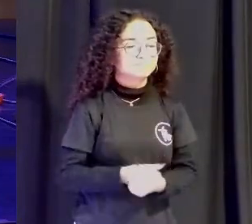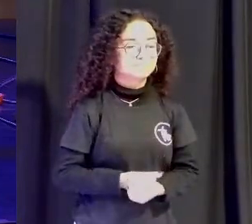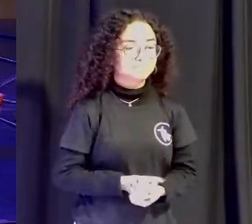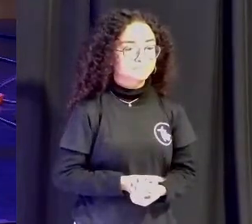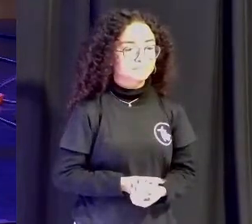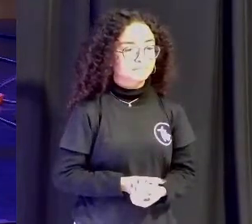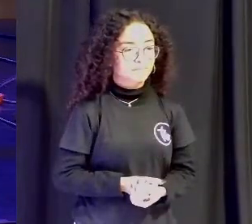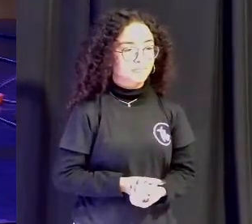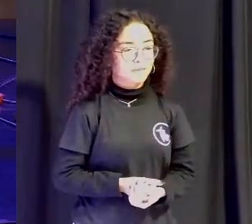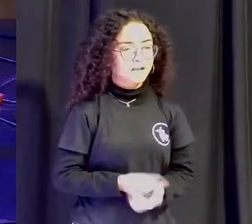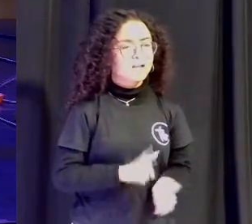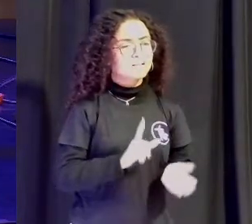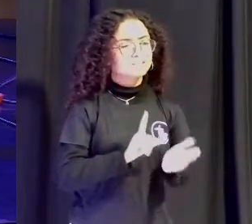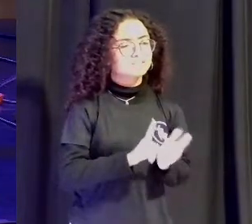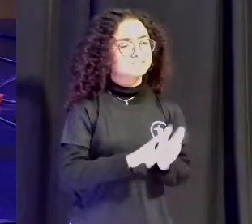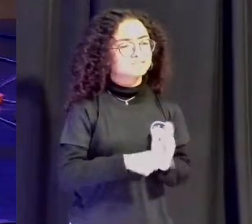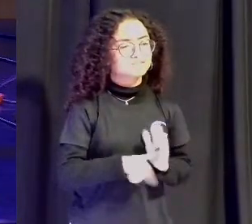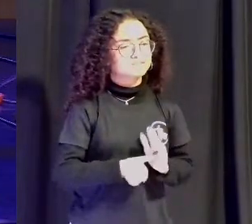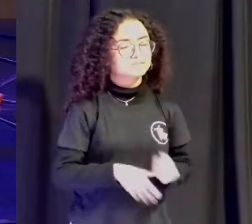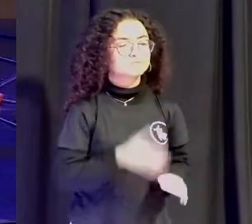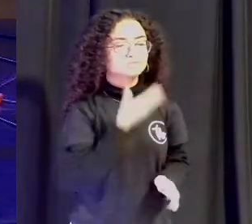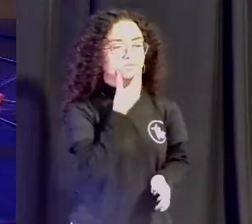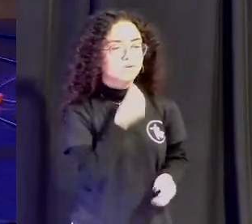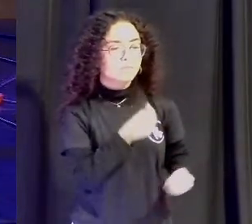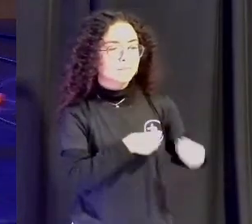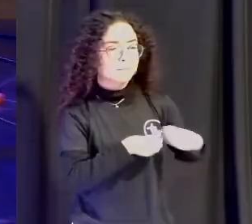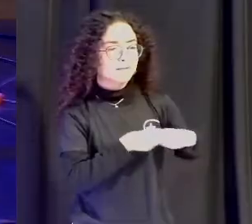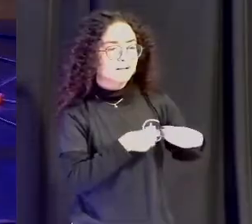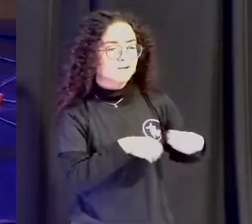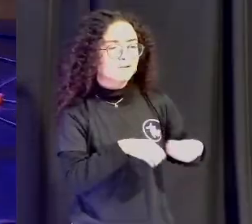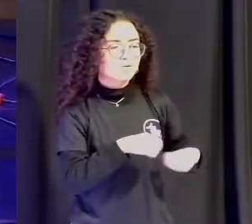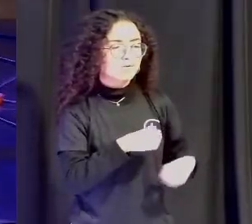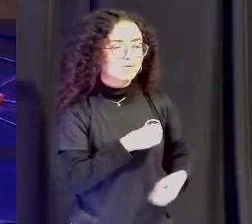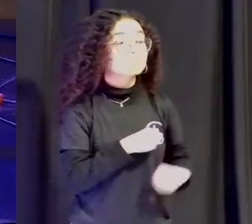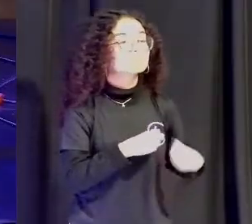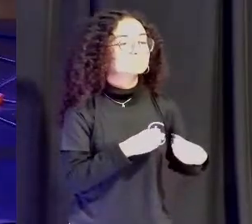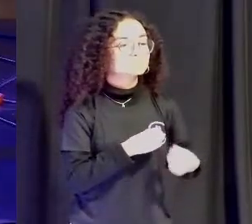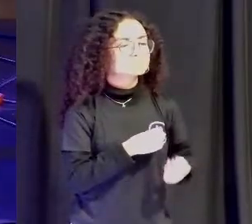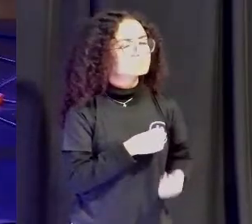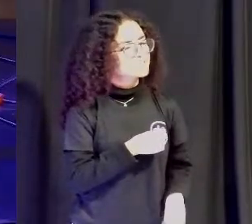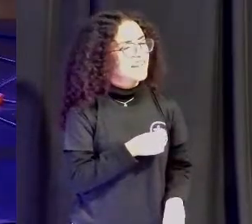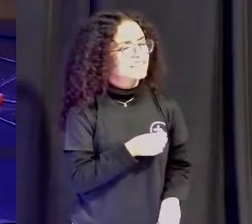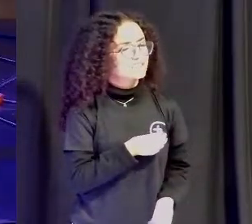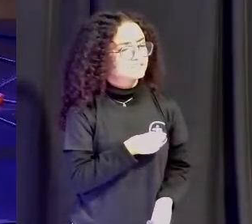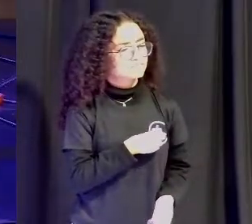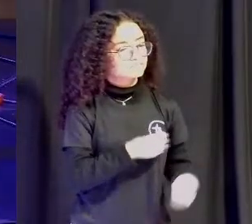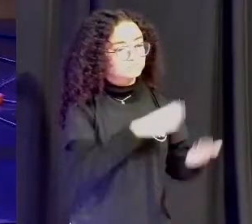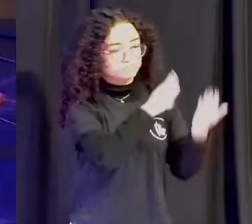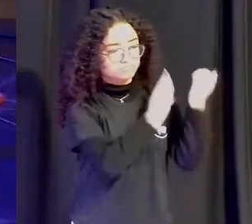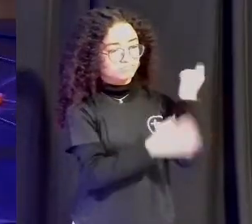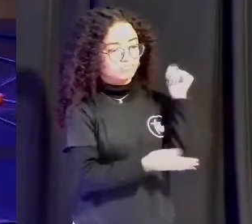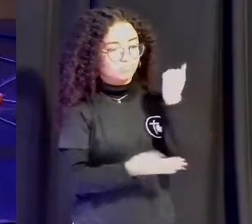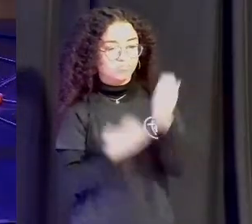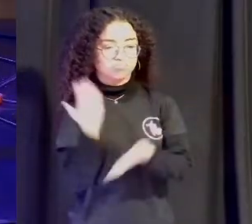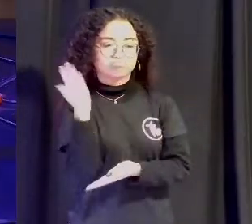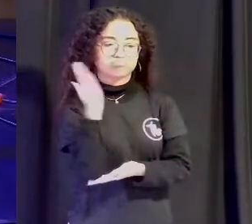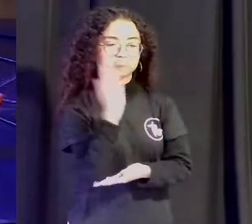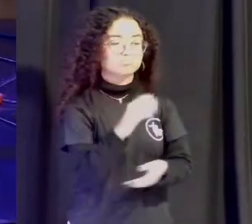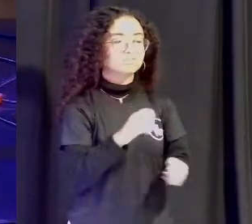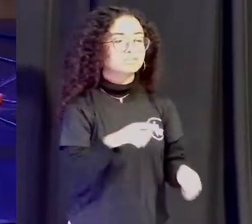Logo depois que o homem pecou no jardim, Deus havia feito o sacrifício,